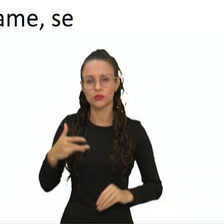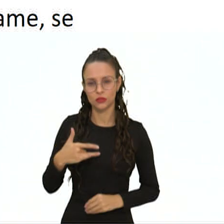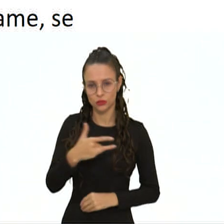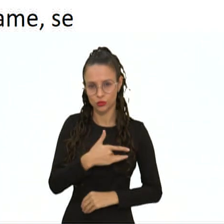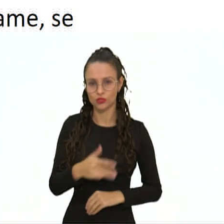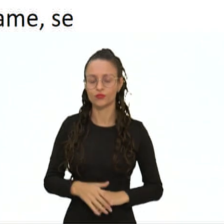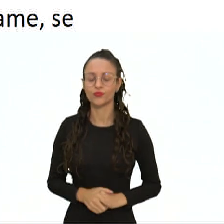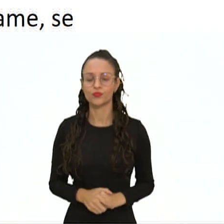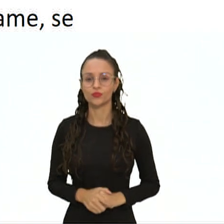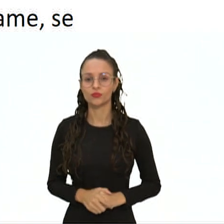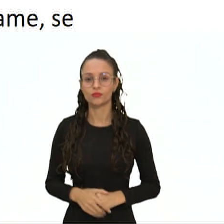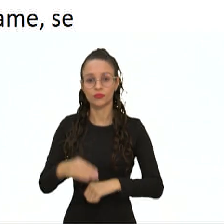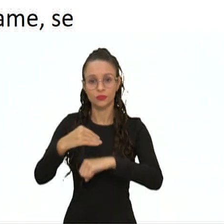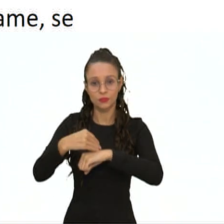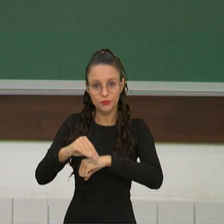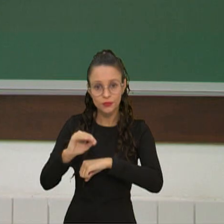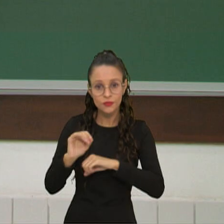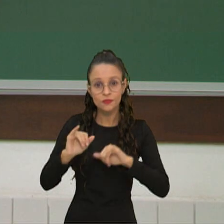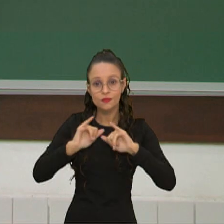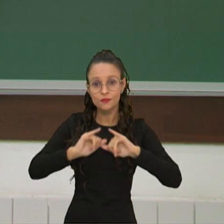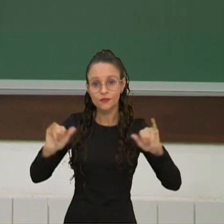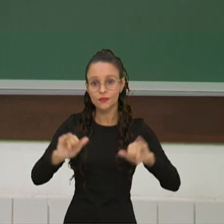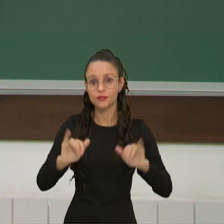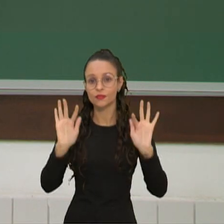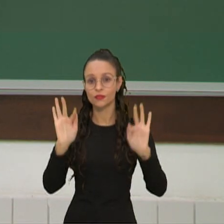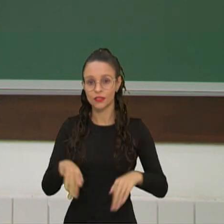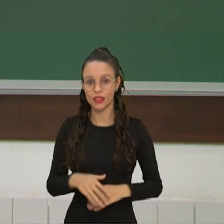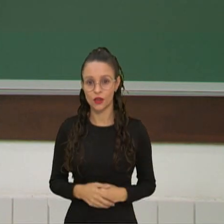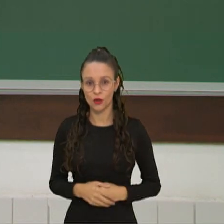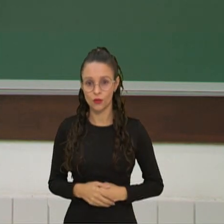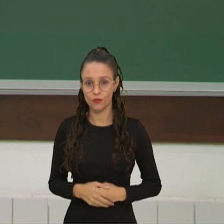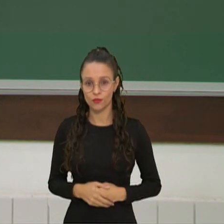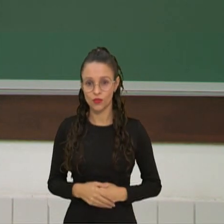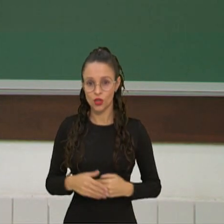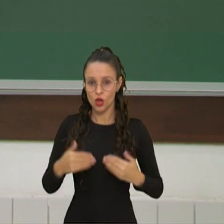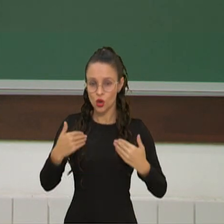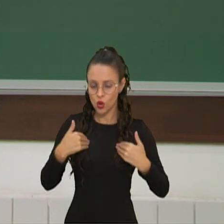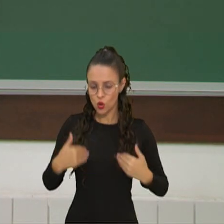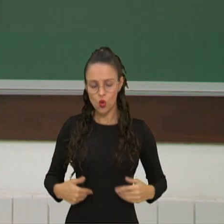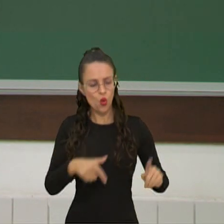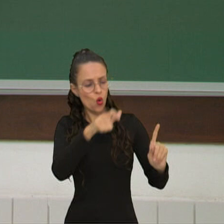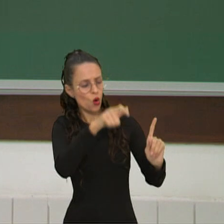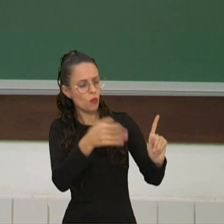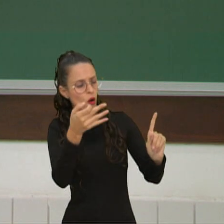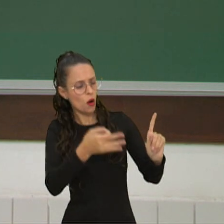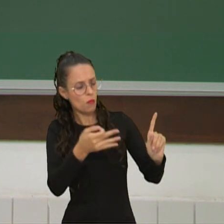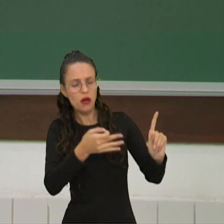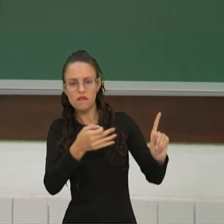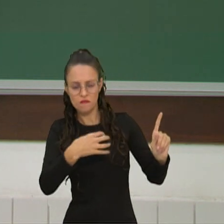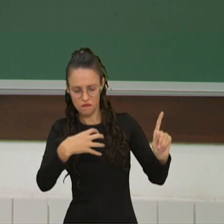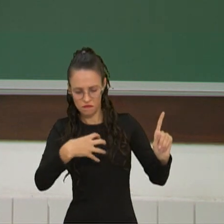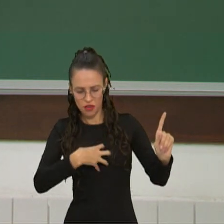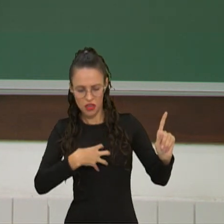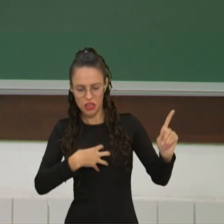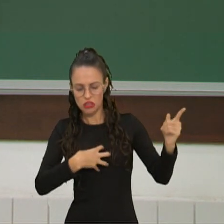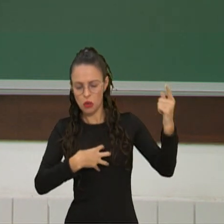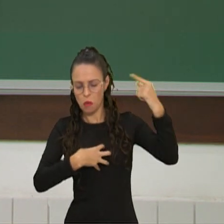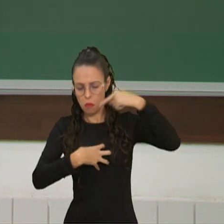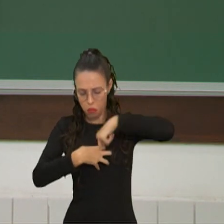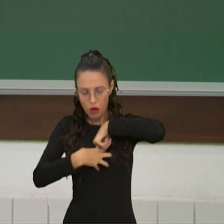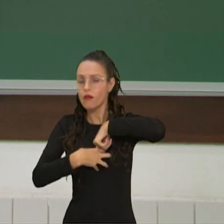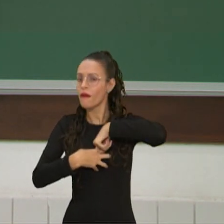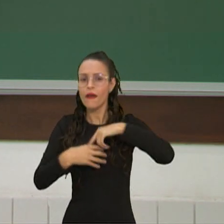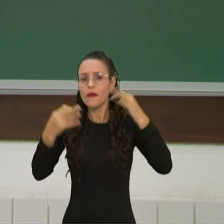e um recadinho o final não existe corpo perfeito fuja dos padrões não quer a ser igual a